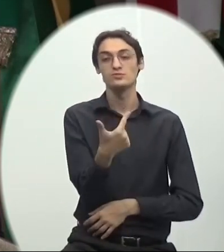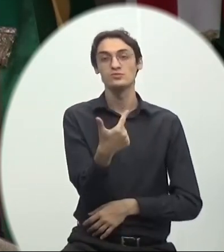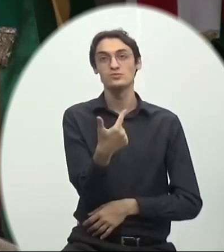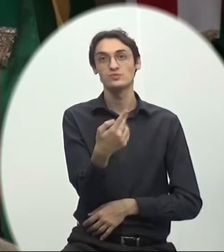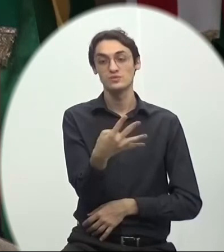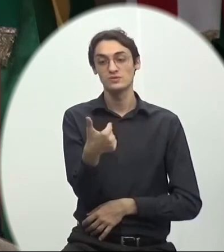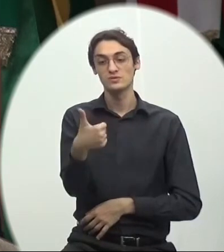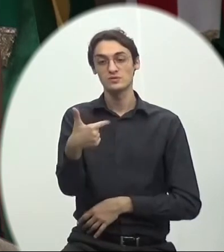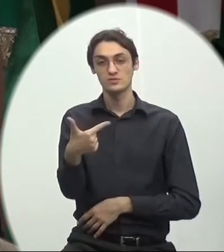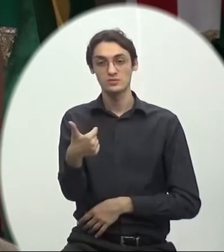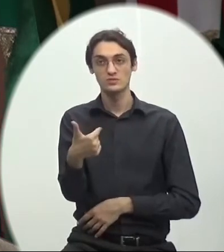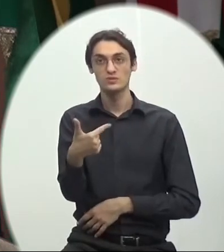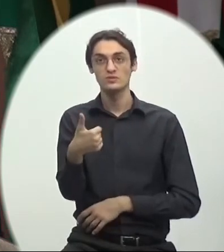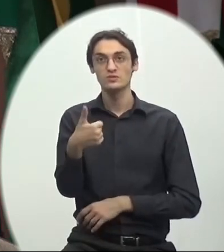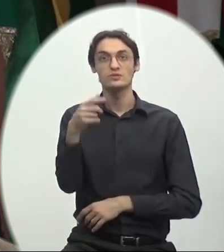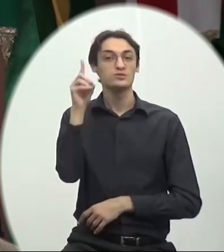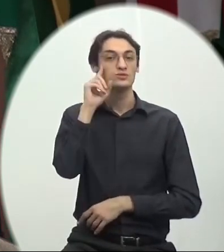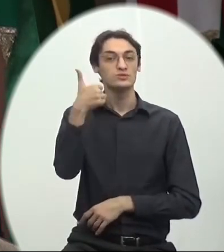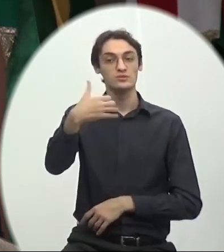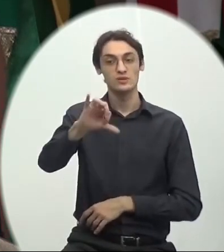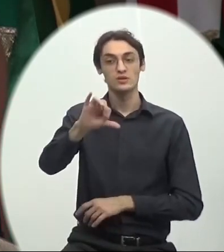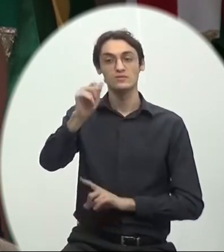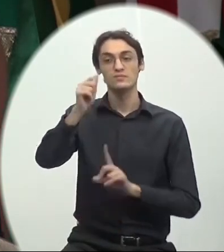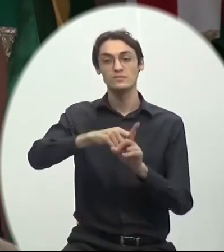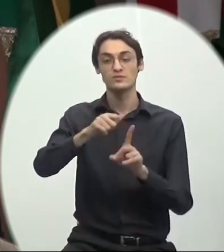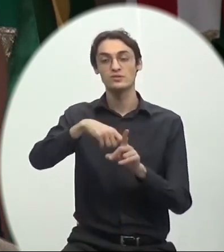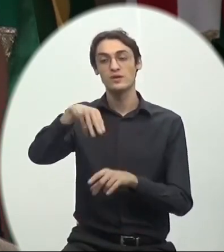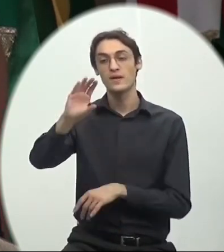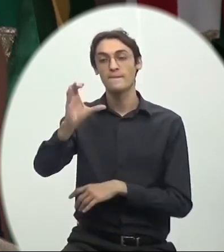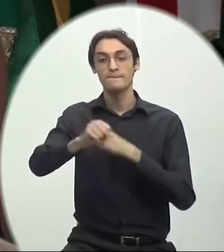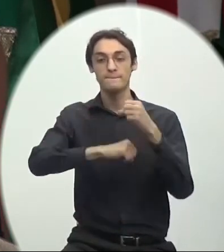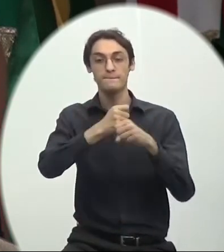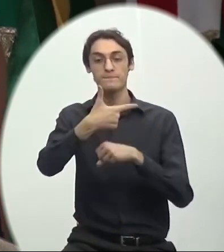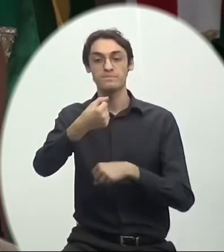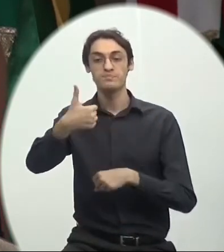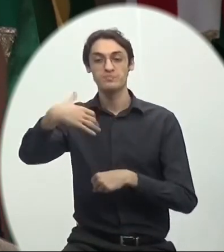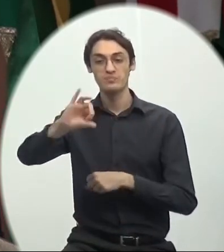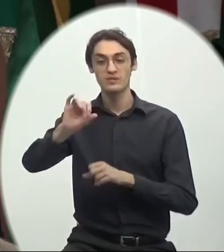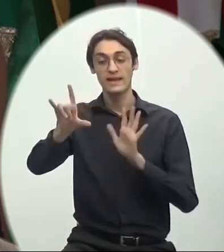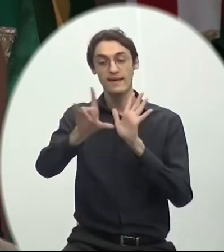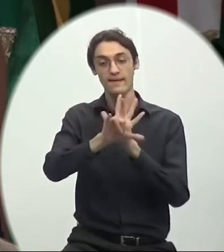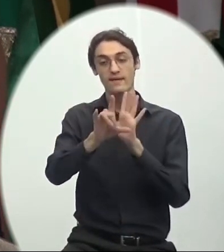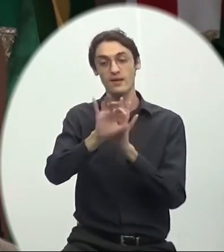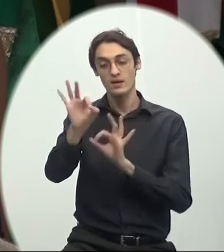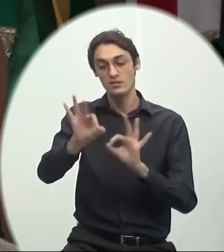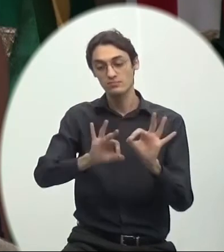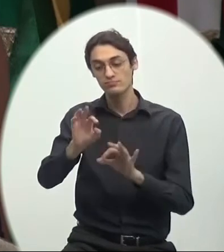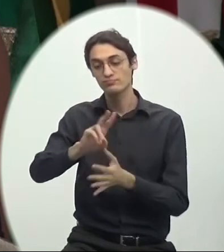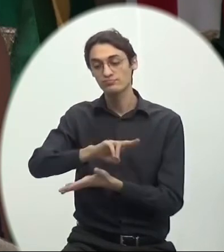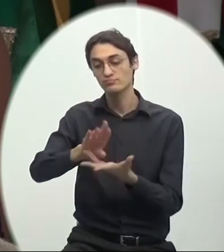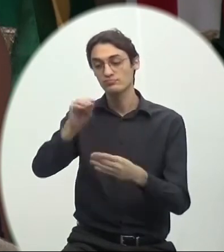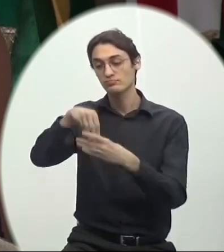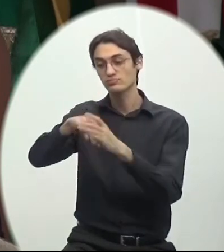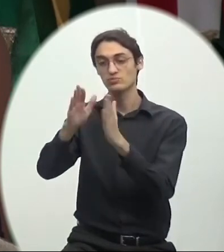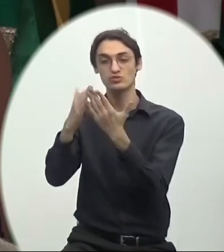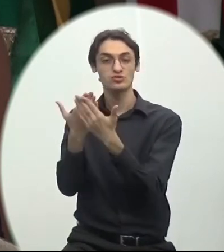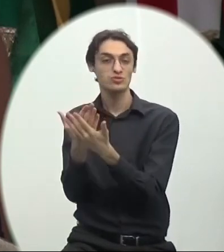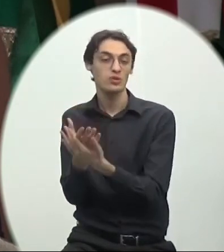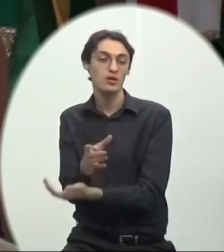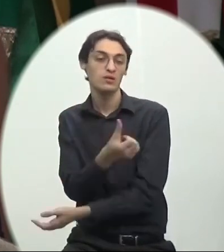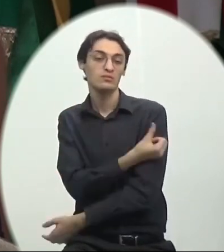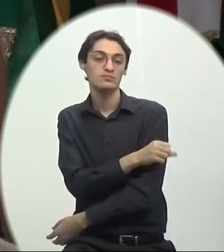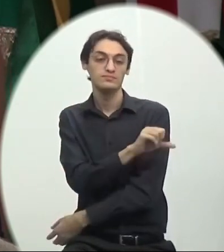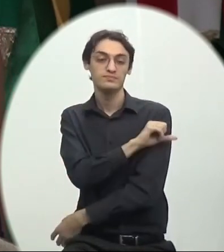de 19 de março de 2019, que institui a Semana Municipal de Ações Voltadas à Lei Maria da Penha nas escolas de ensino fundamental,